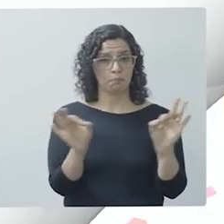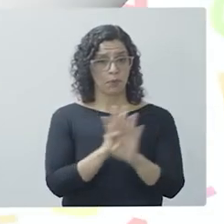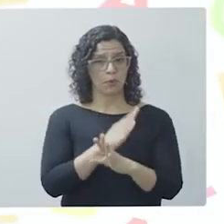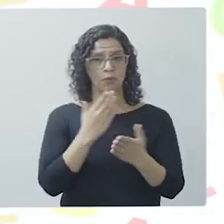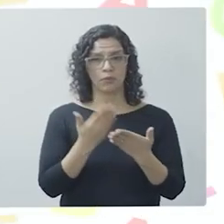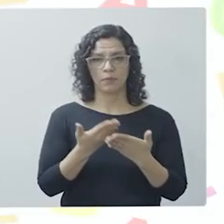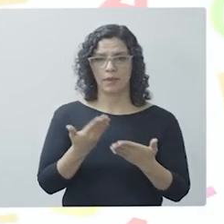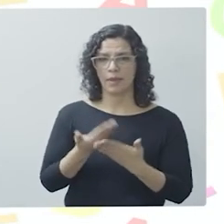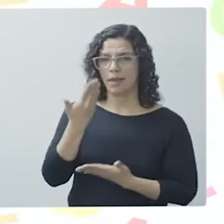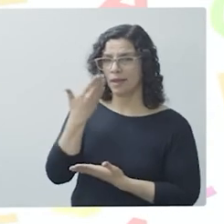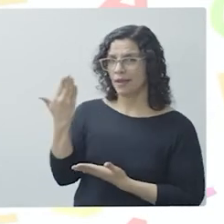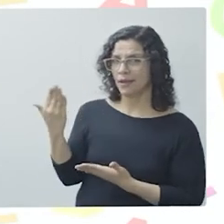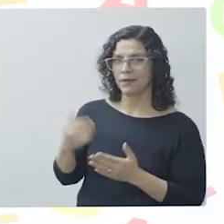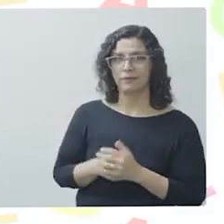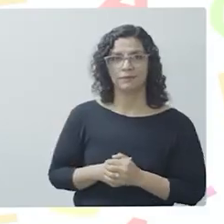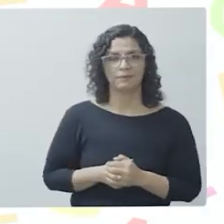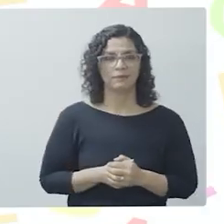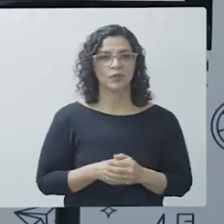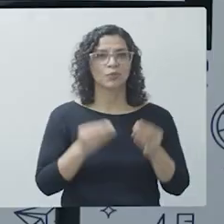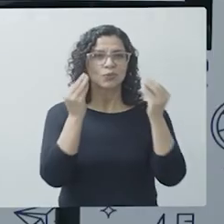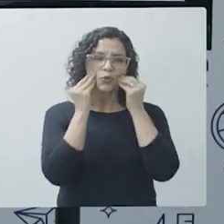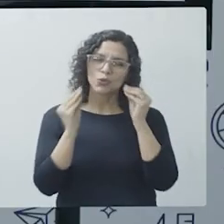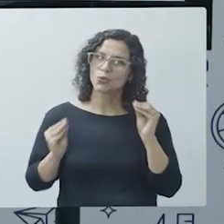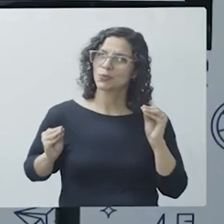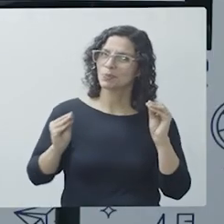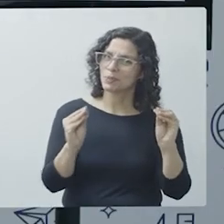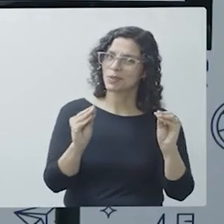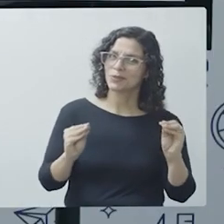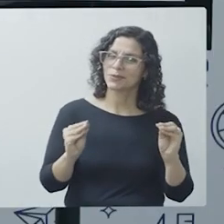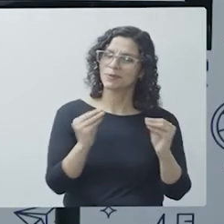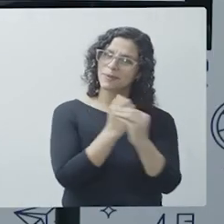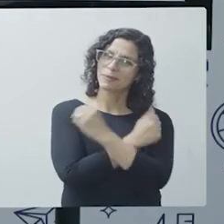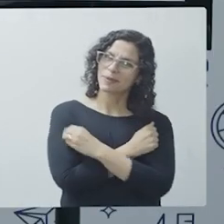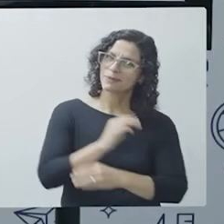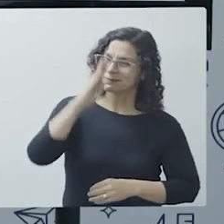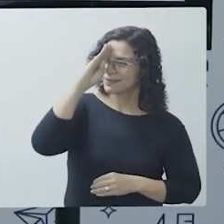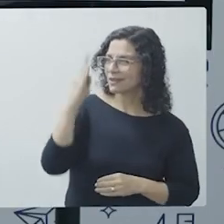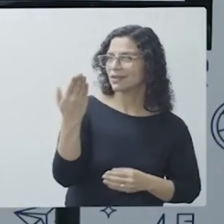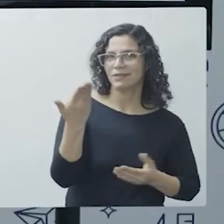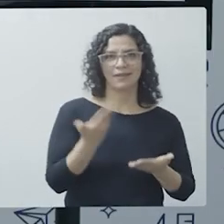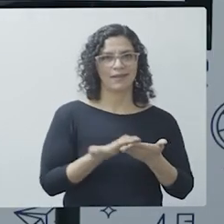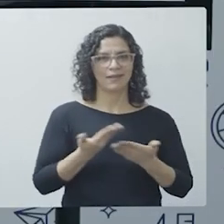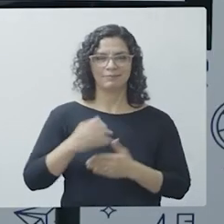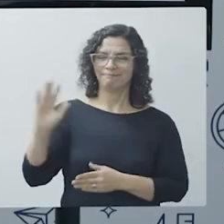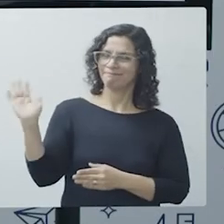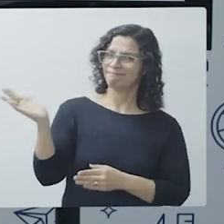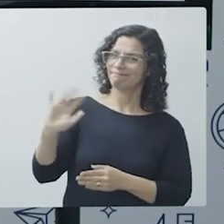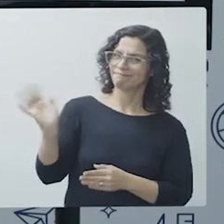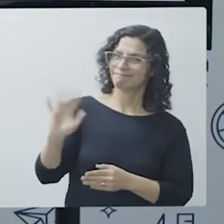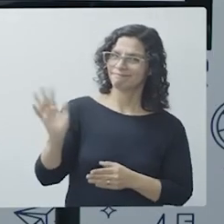aqui. Um beijo bem grande e até a nossa próxima